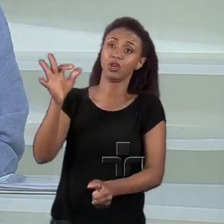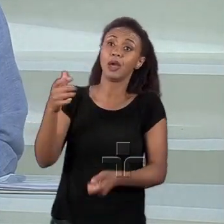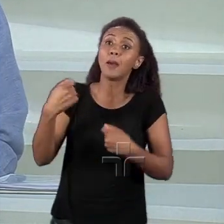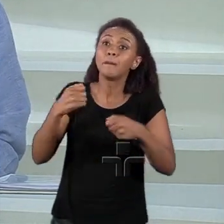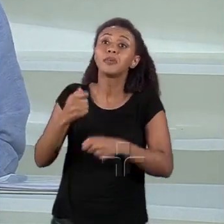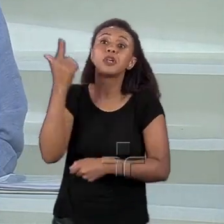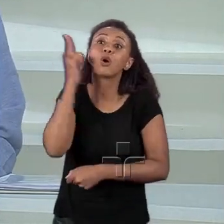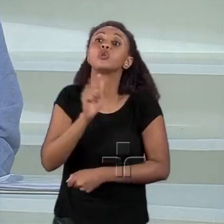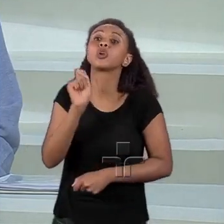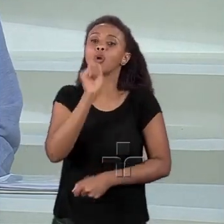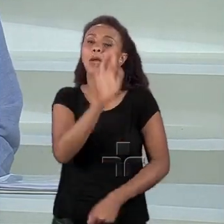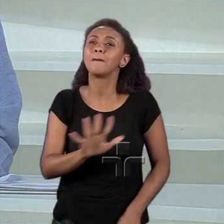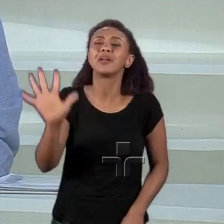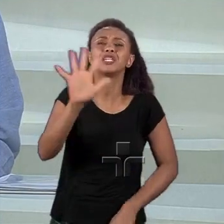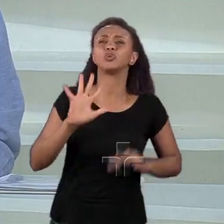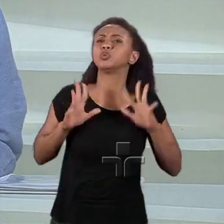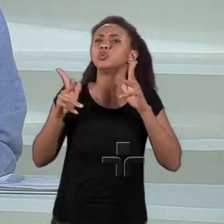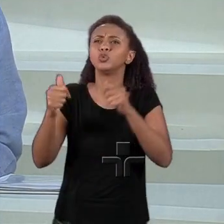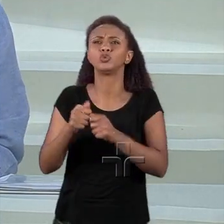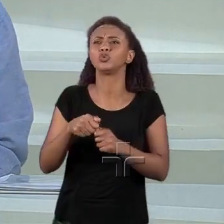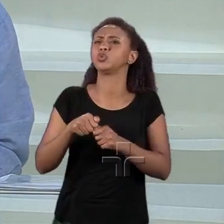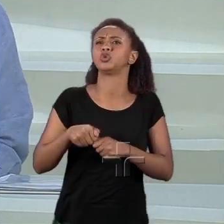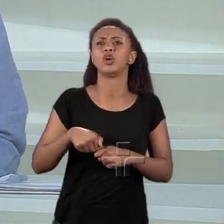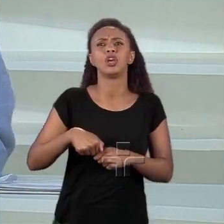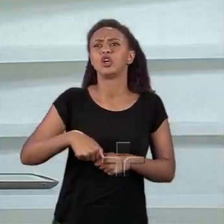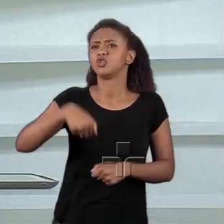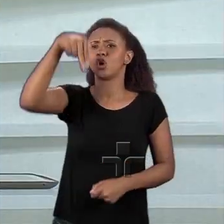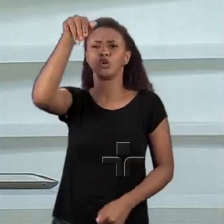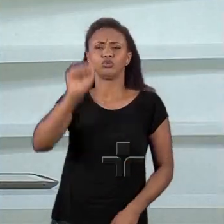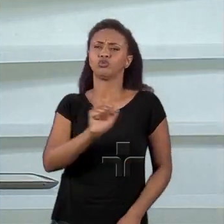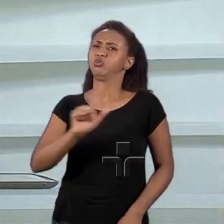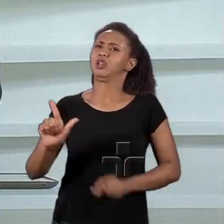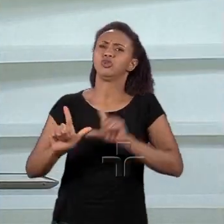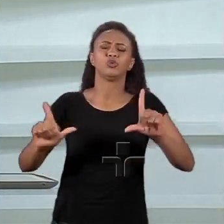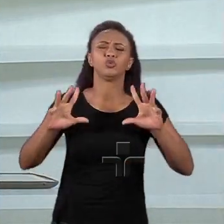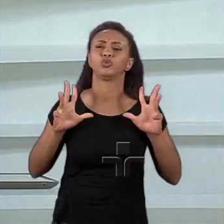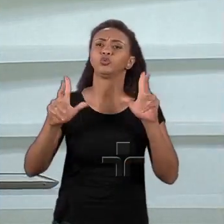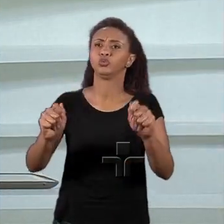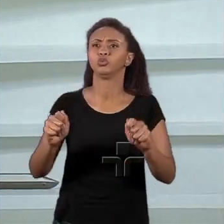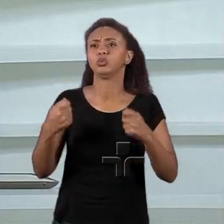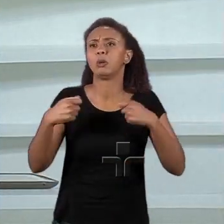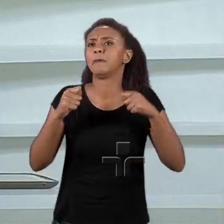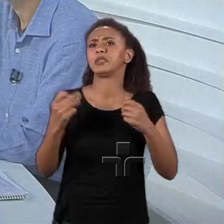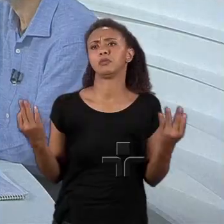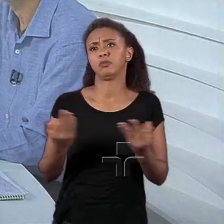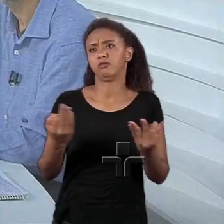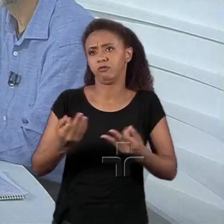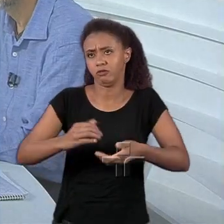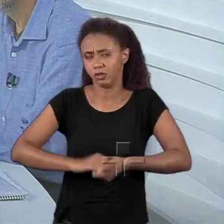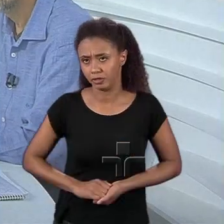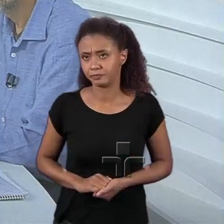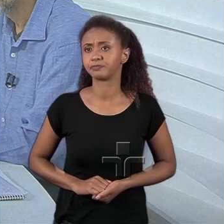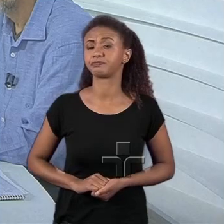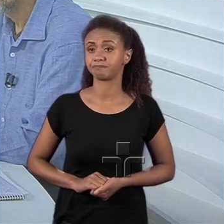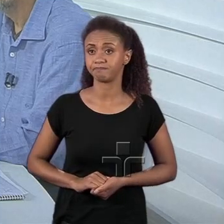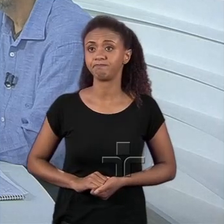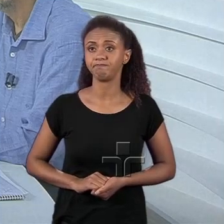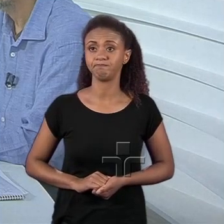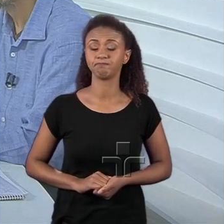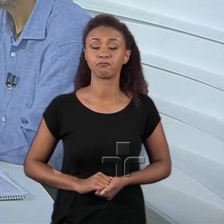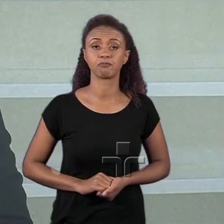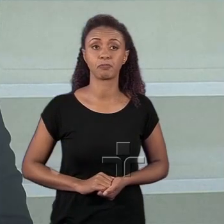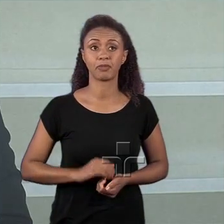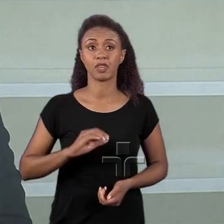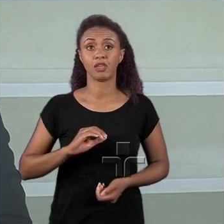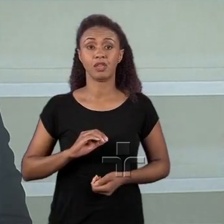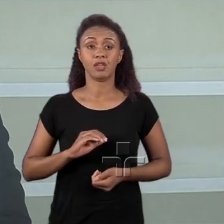no Amazonas, no Nordeste, no Sul e no Sudeste. Obrigado, Eduardo. Kátia. Olha, é importante